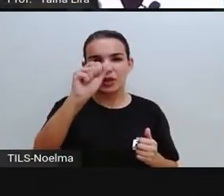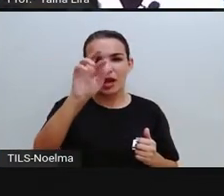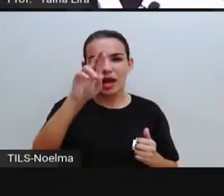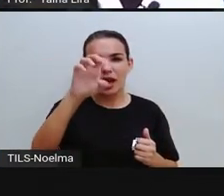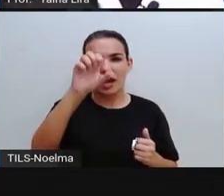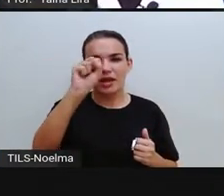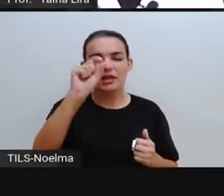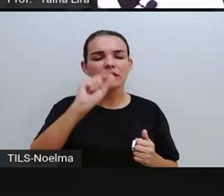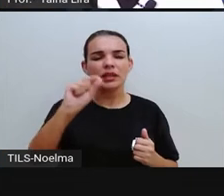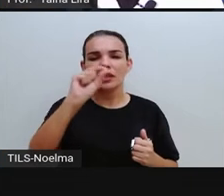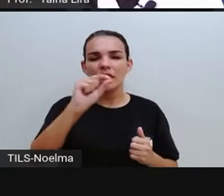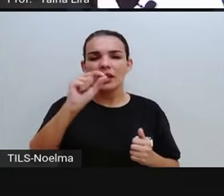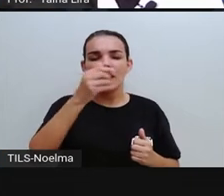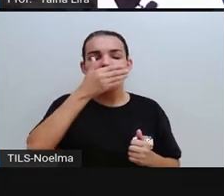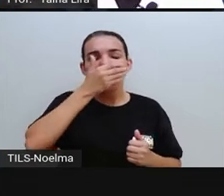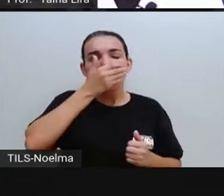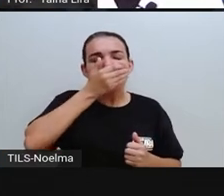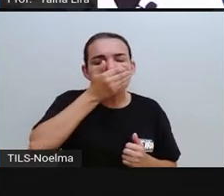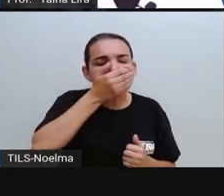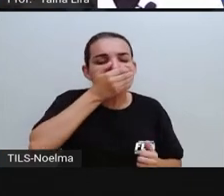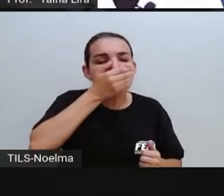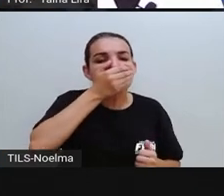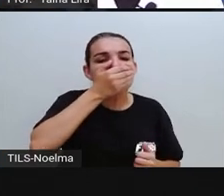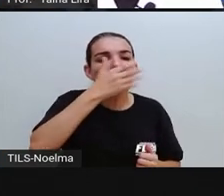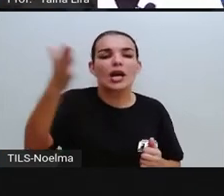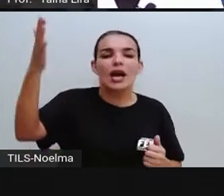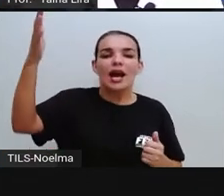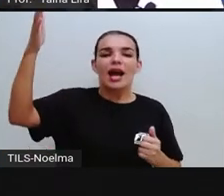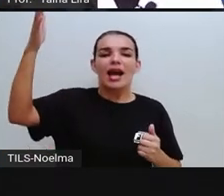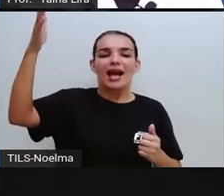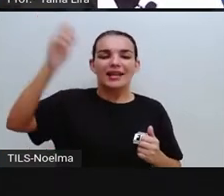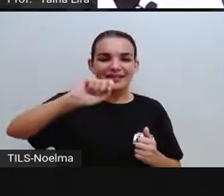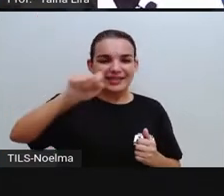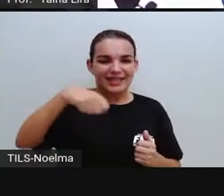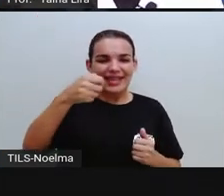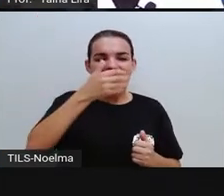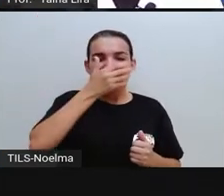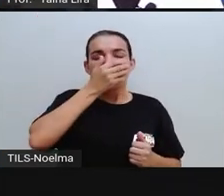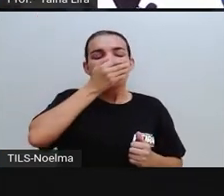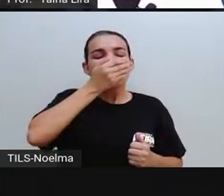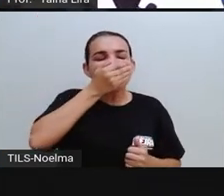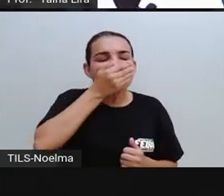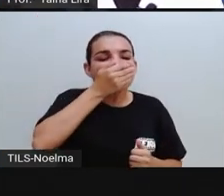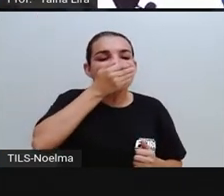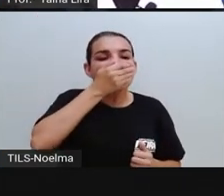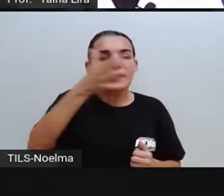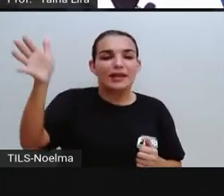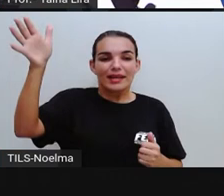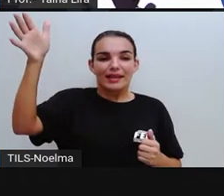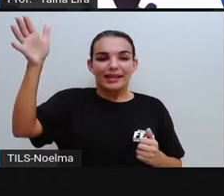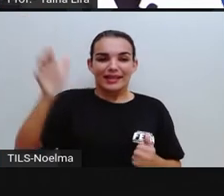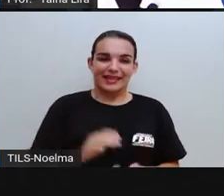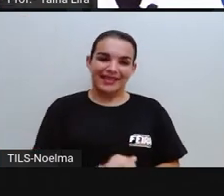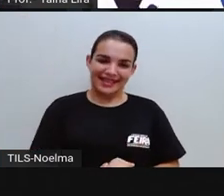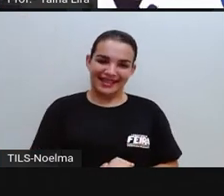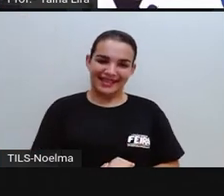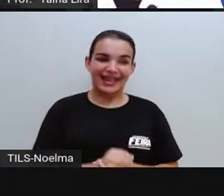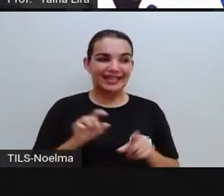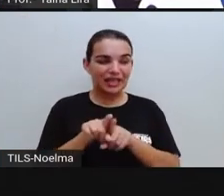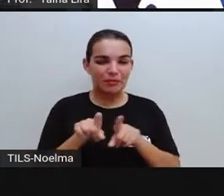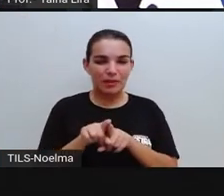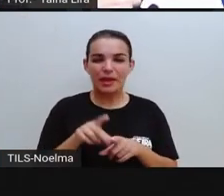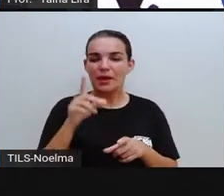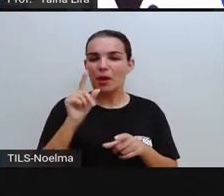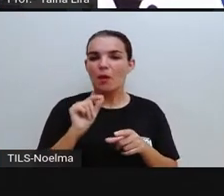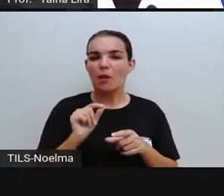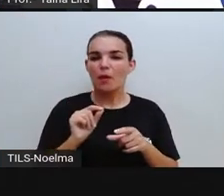ele tinha um programa aí bem parecido, né, com o de Pedro Bial, né? Que também